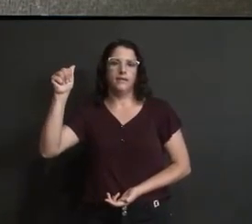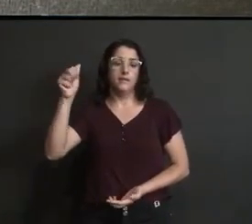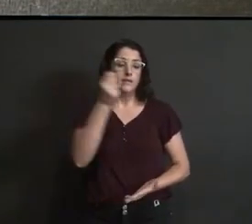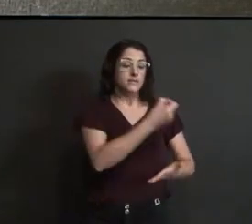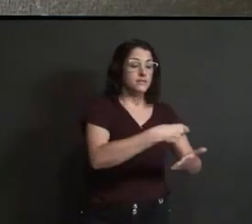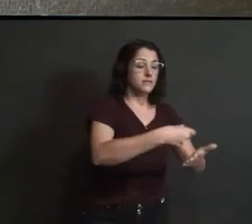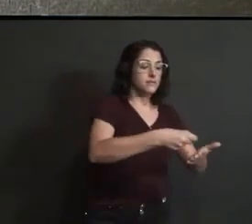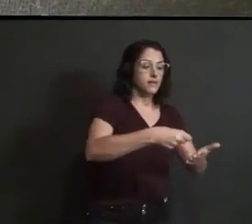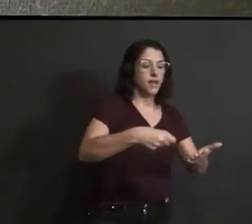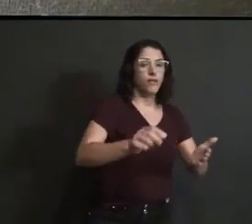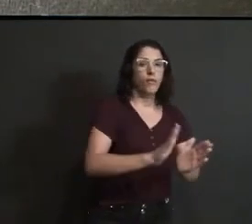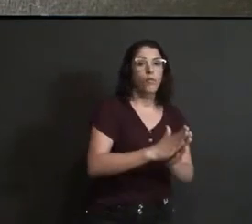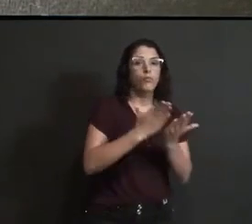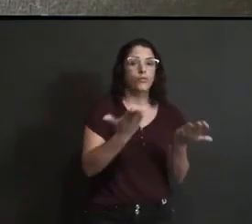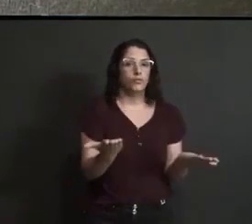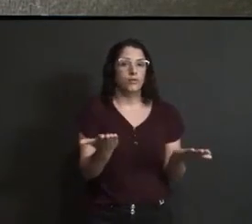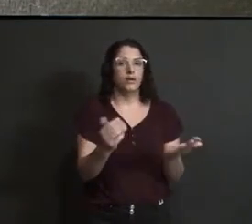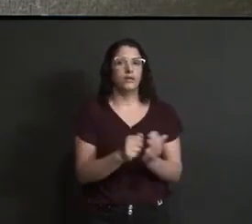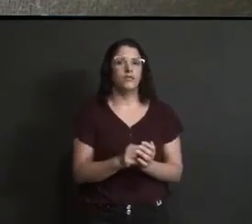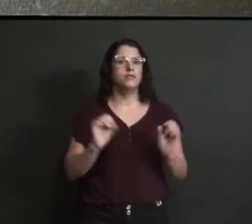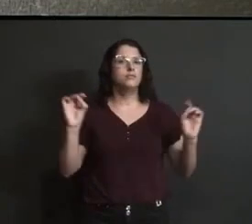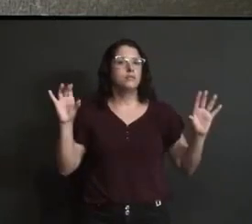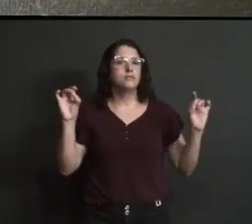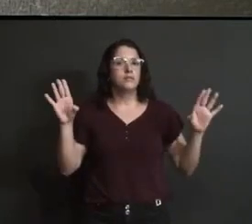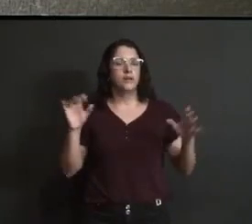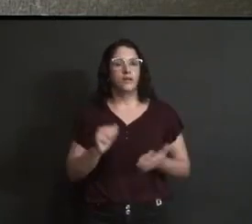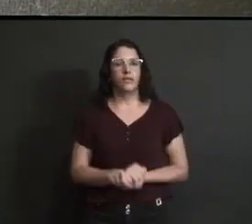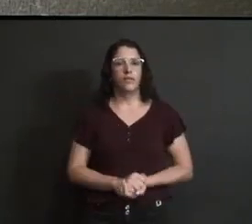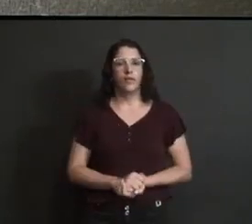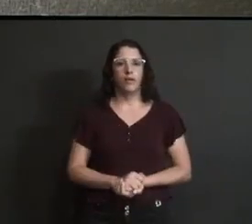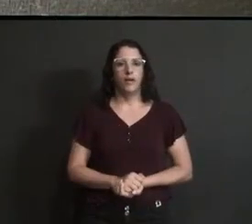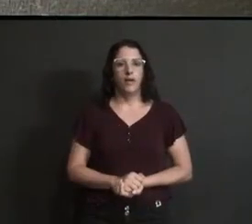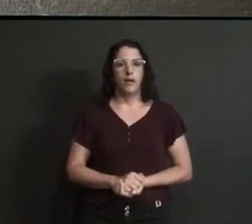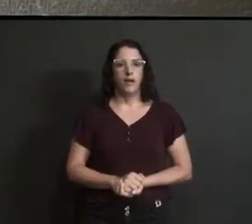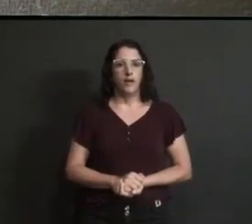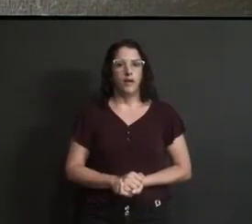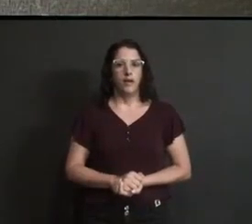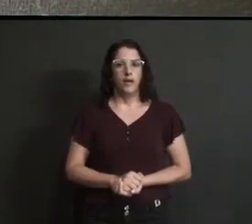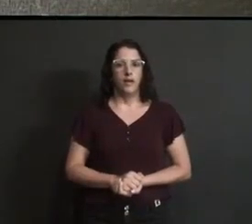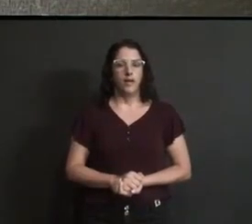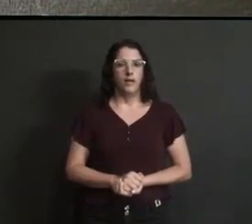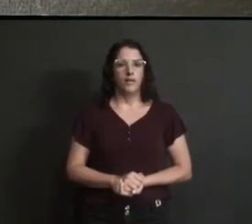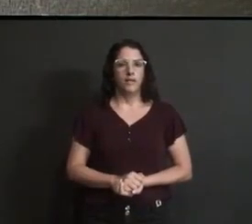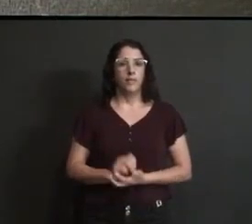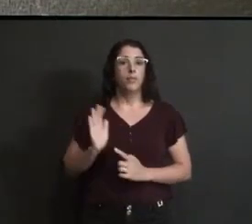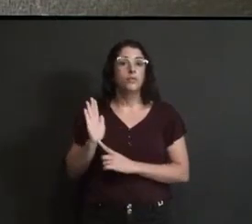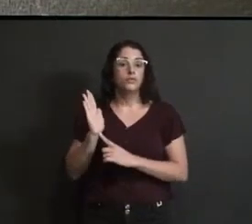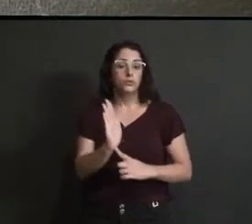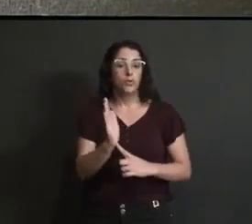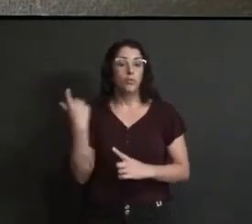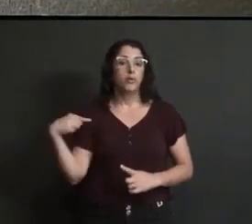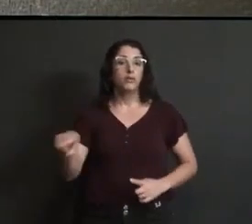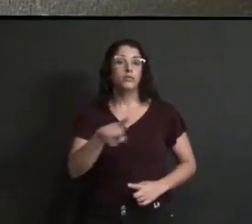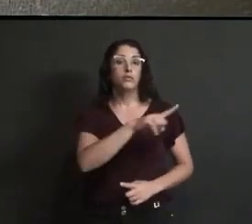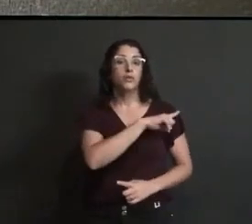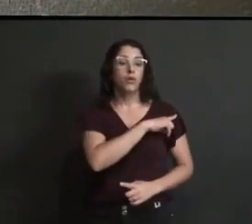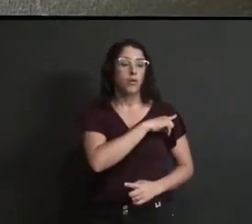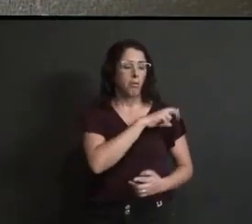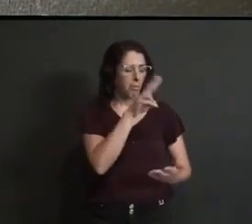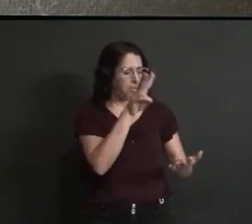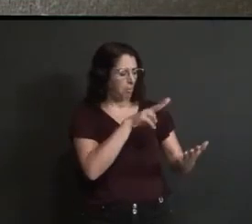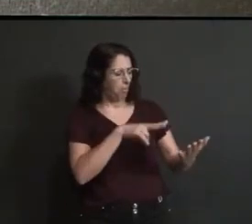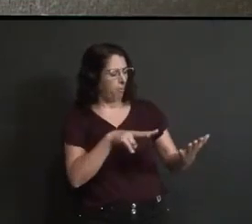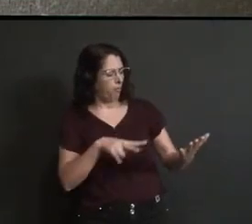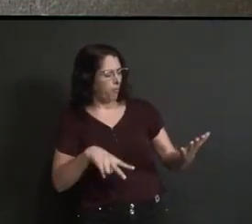e ele mandou para nós aqui revisarmos a revista dele, para nós darmos palpite na revista